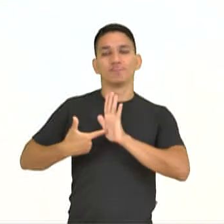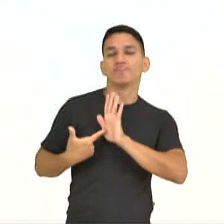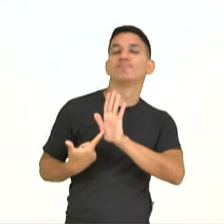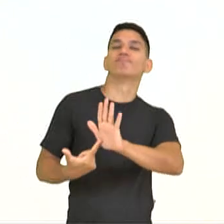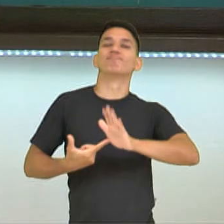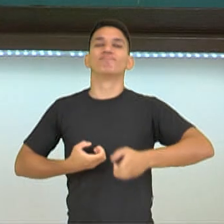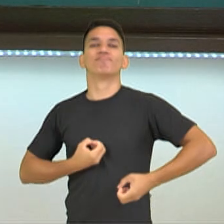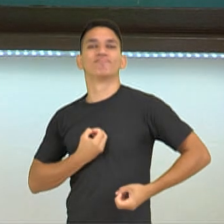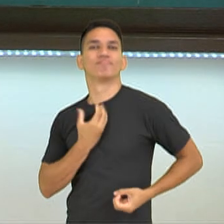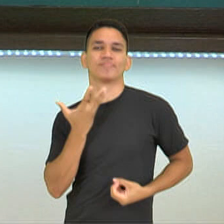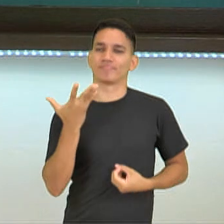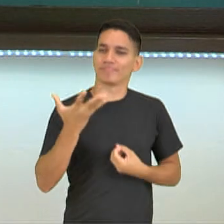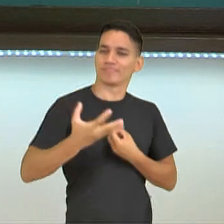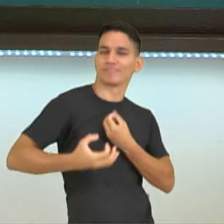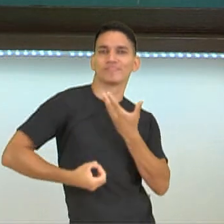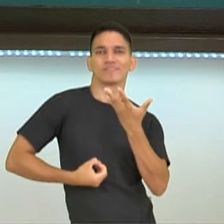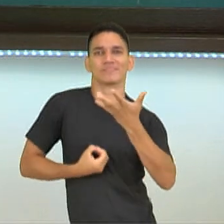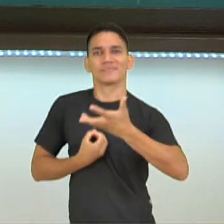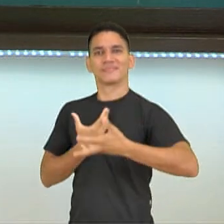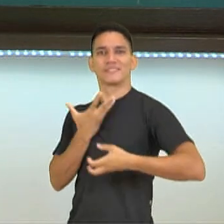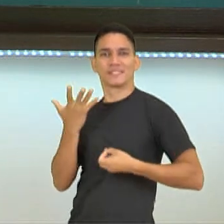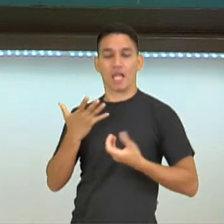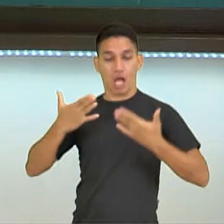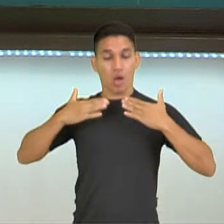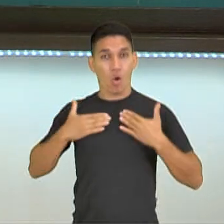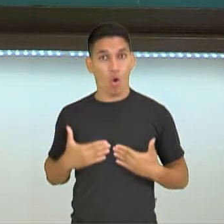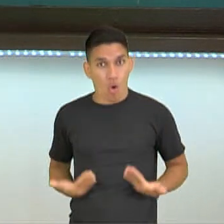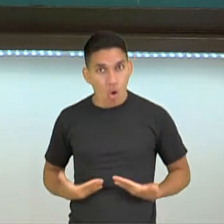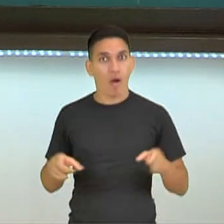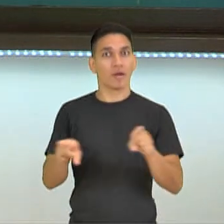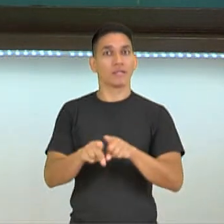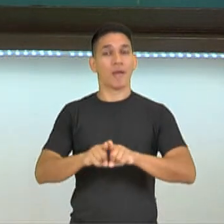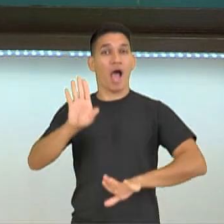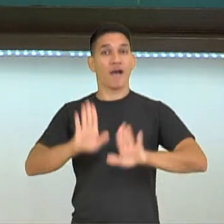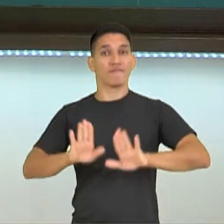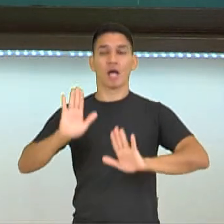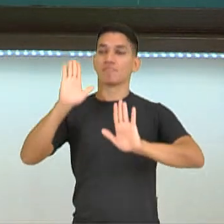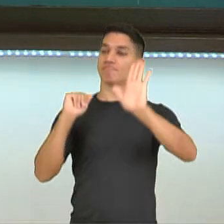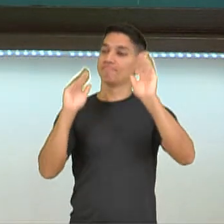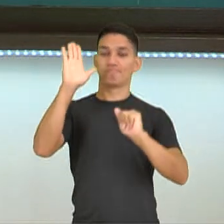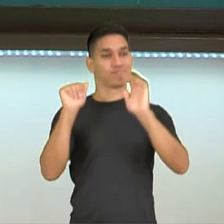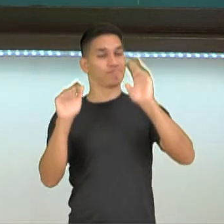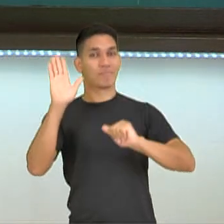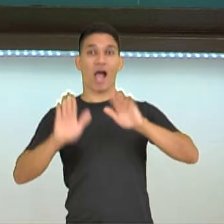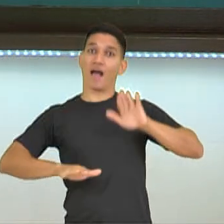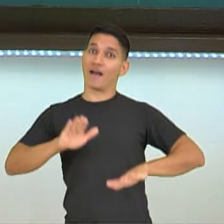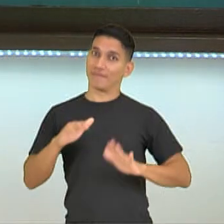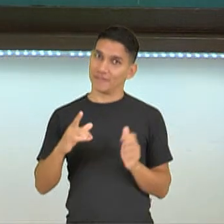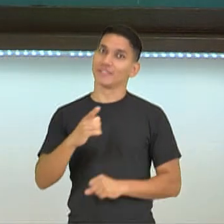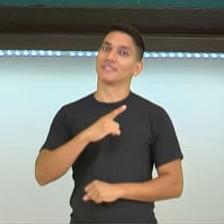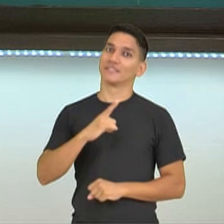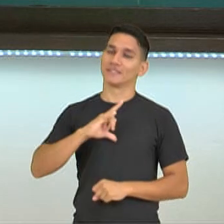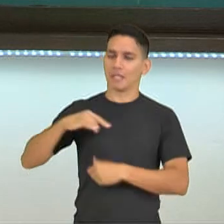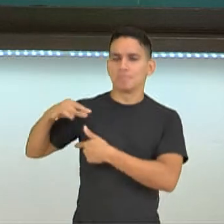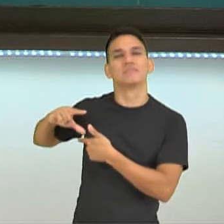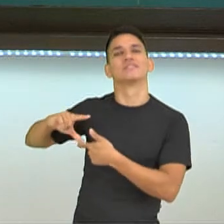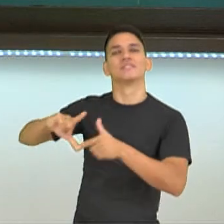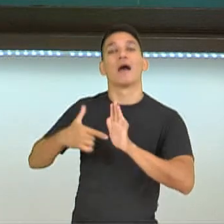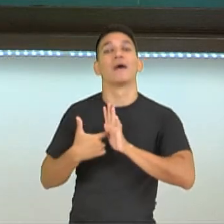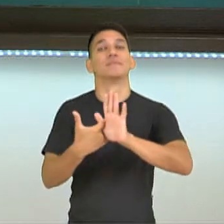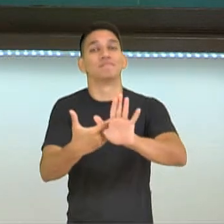teatralidade, numa expressão corporal, muitas vezes mímica, que tem toda essa tradição expressada. Então,